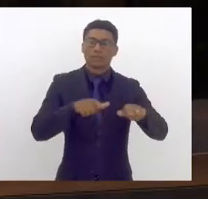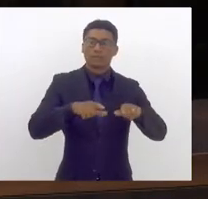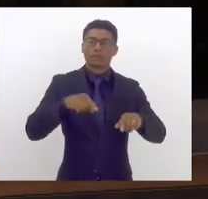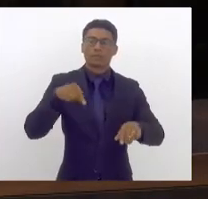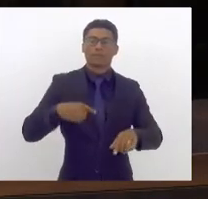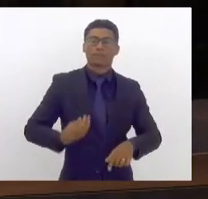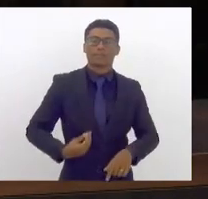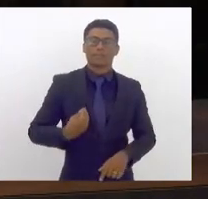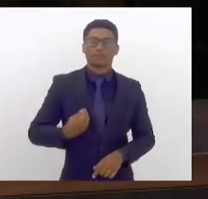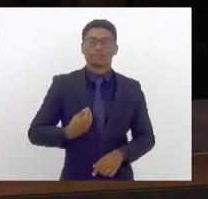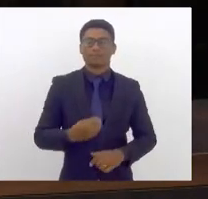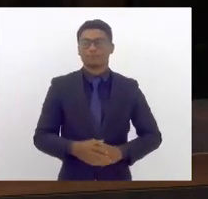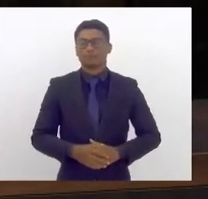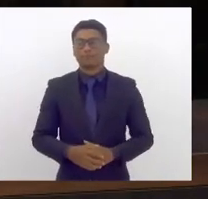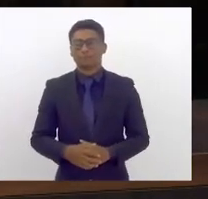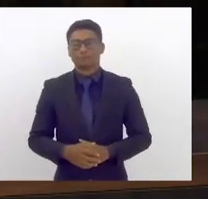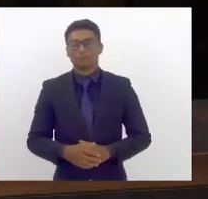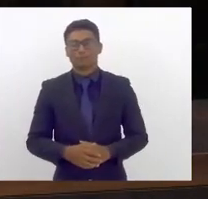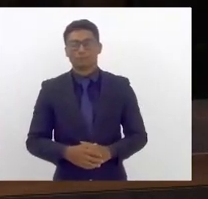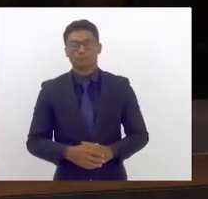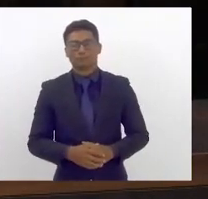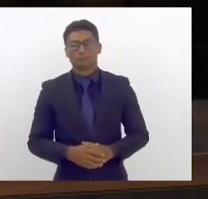e quero